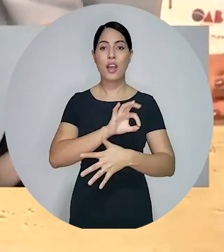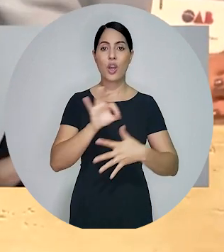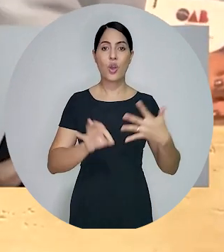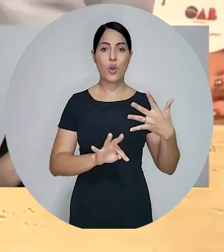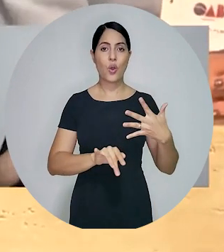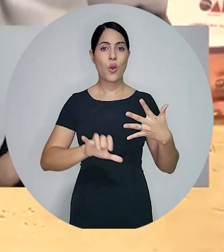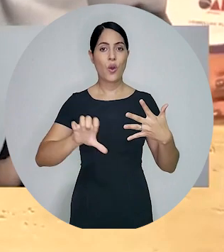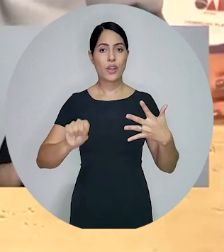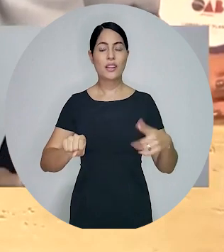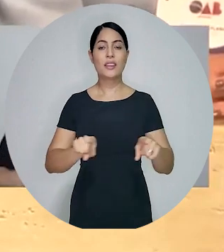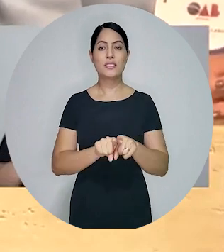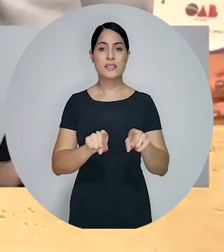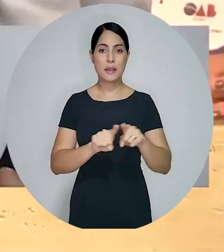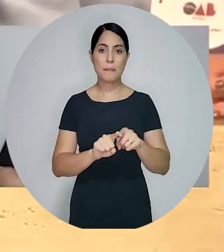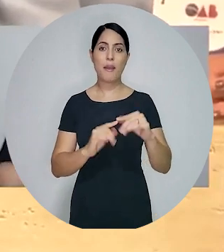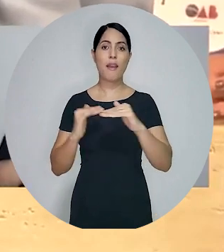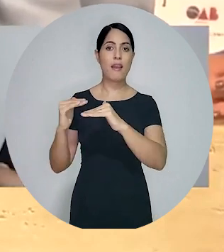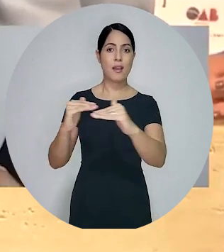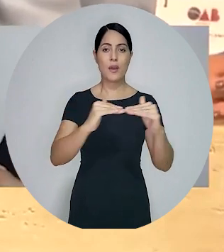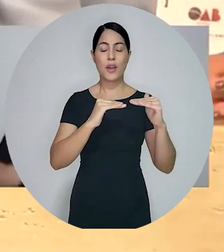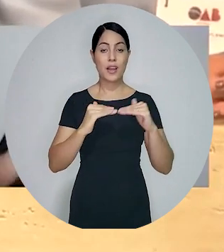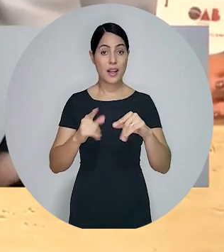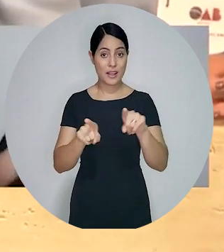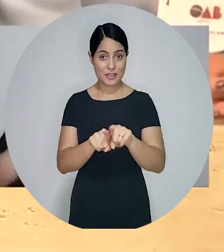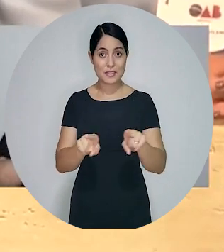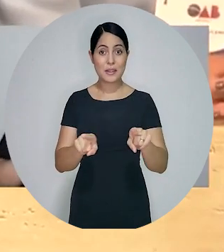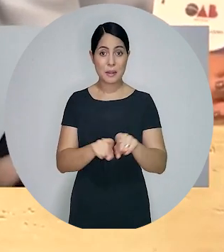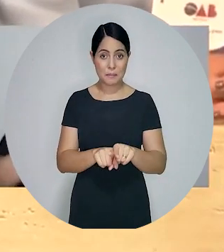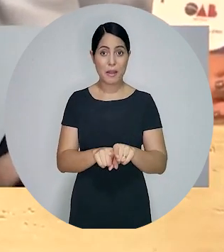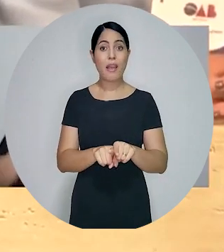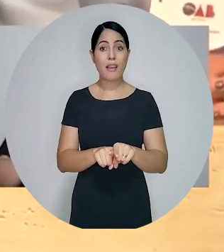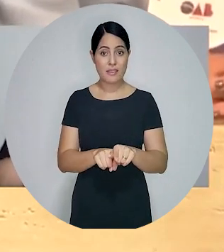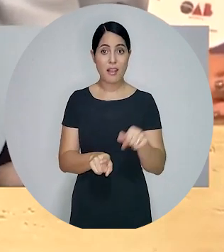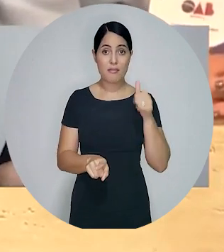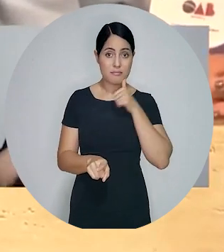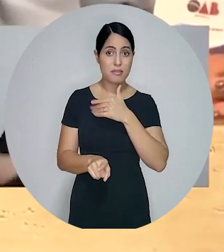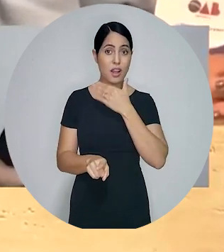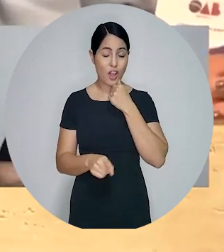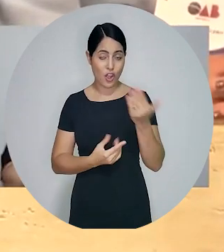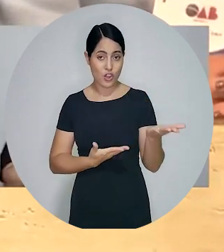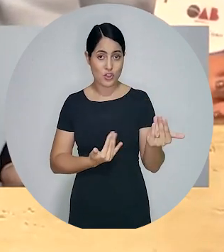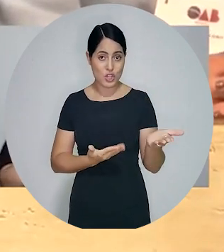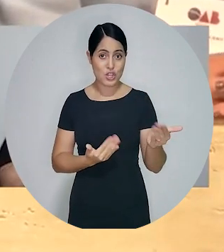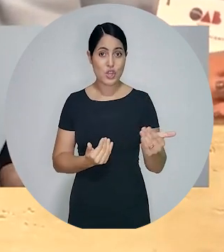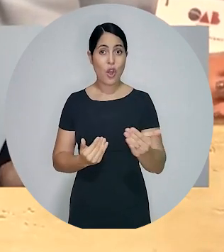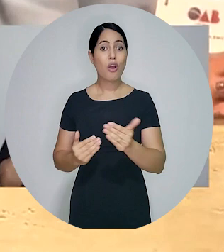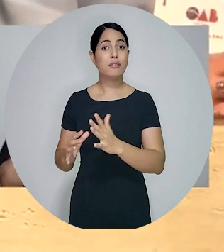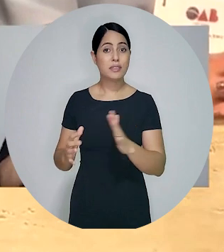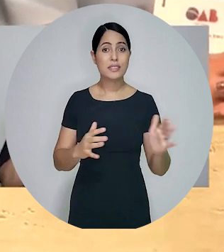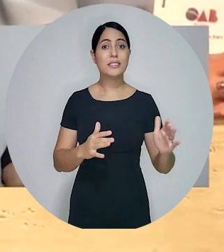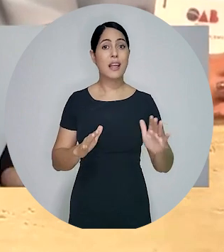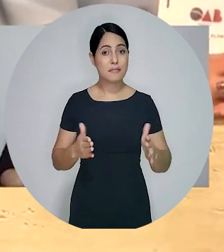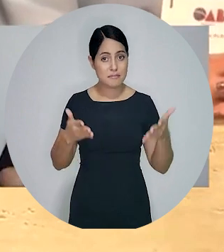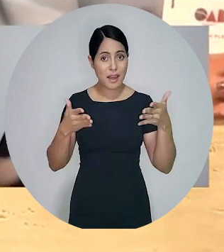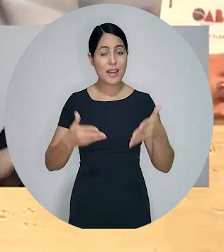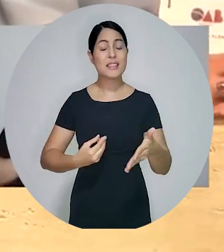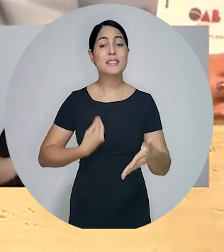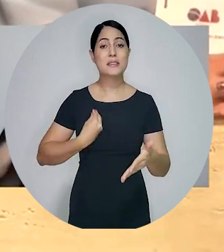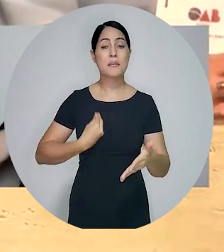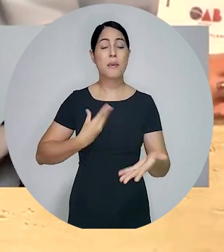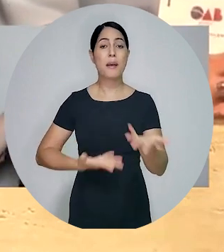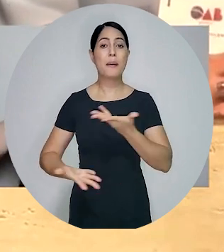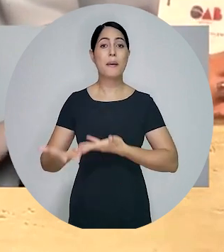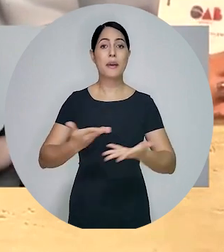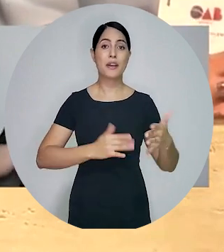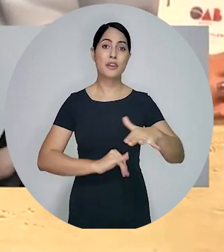exatamente as cotas, a paridade, a possibilidade dos mais jovens também compor as nossas chapas e conosco